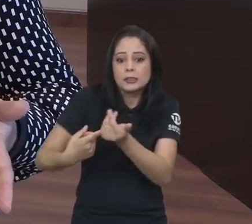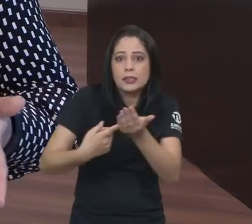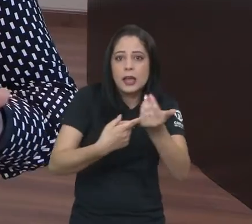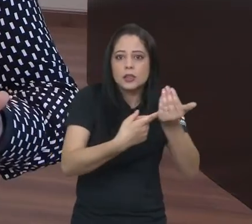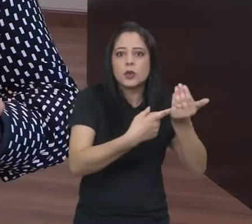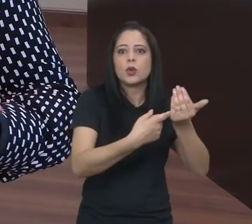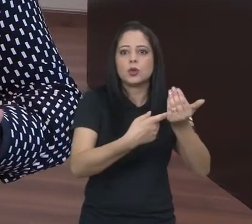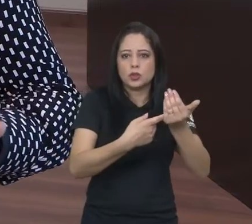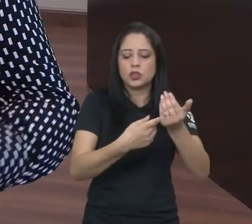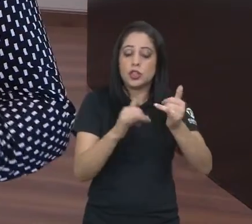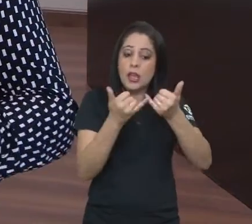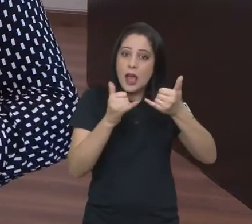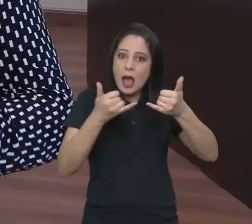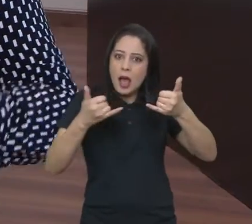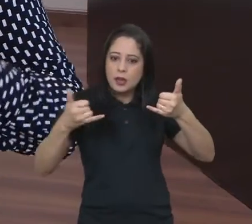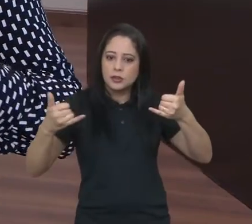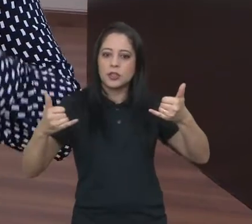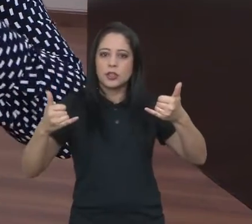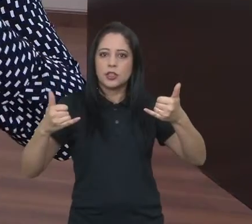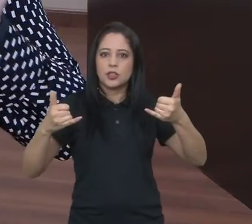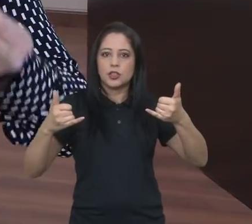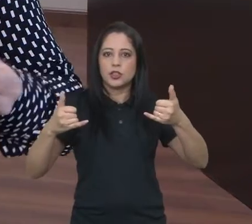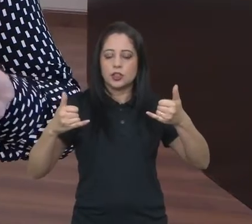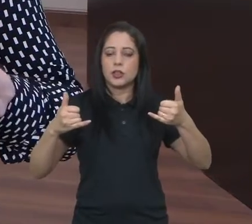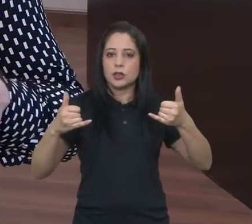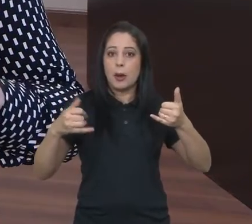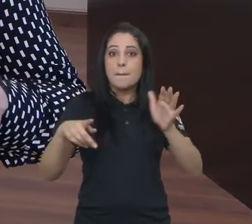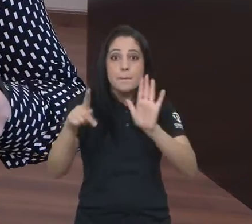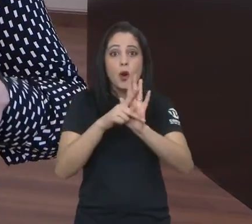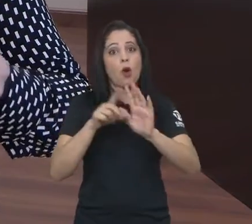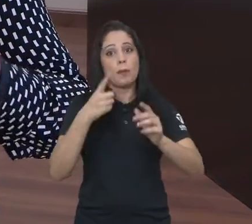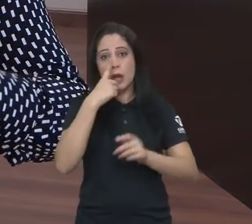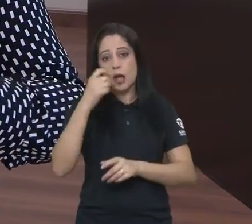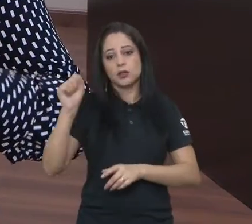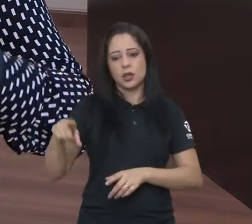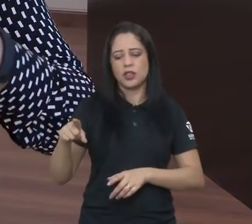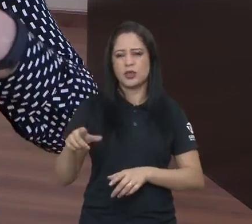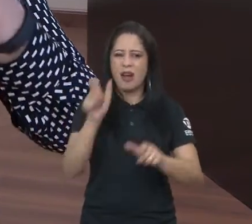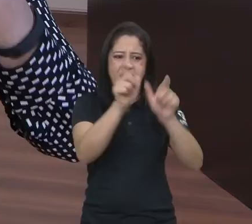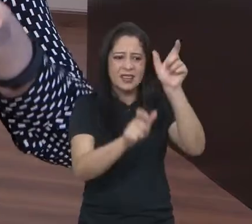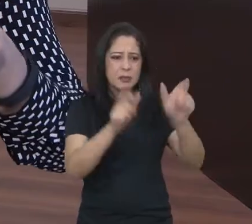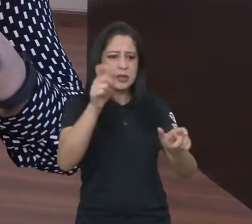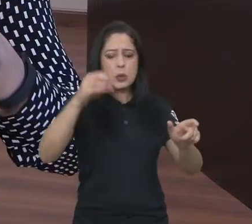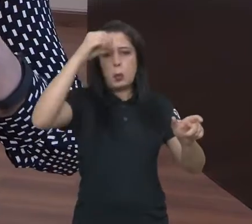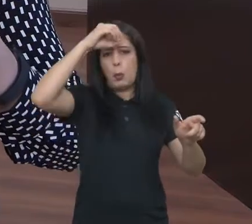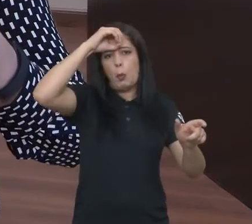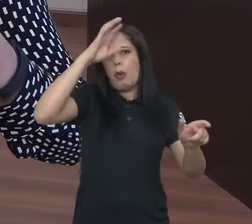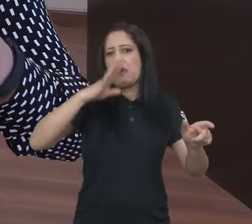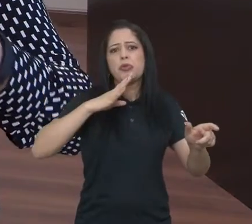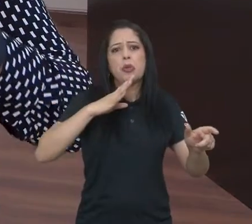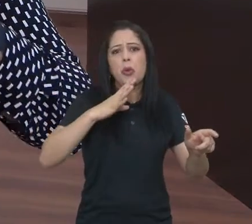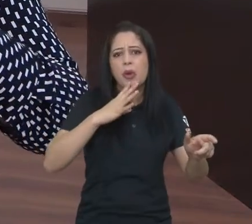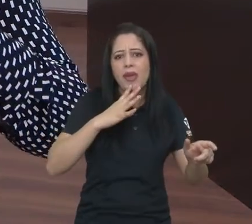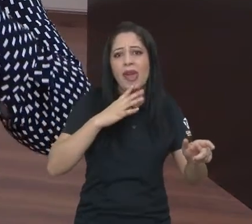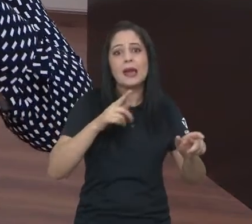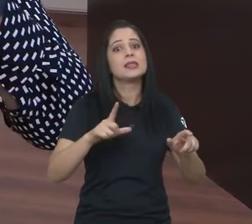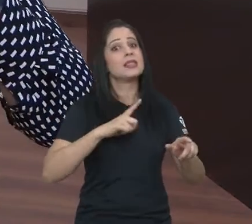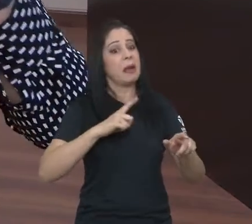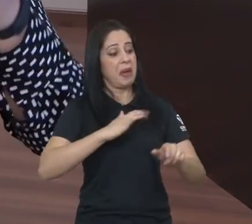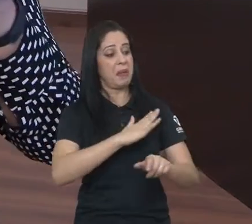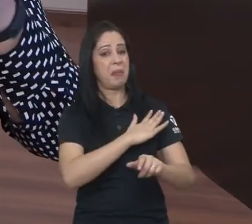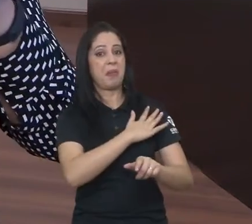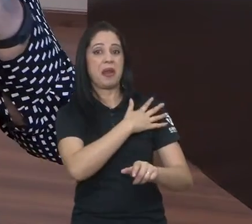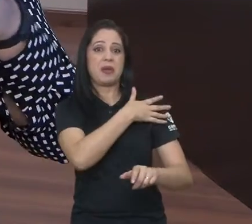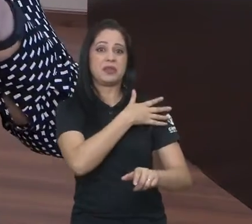geração de energia a partir de lixo, porque existe muito desconhecimento ainda. As pessoas nunca ouviram falar ou então tem